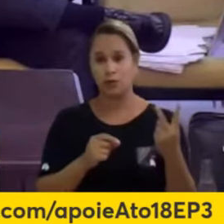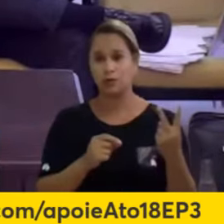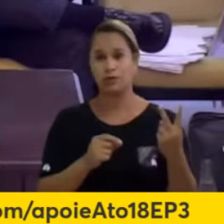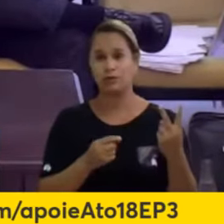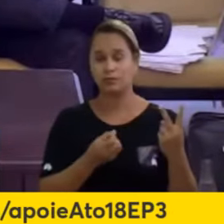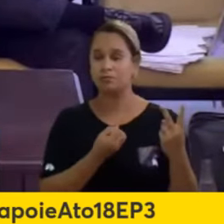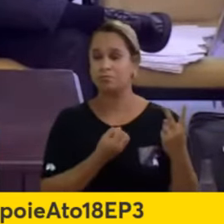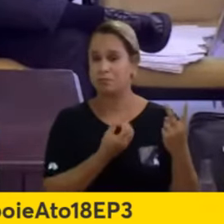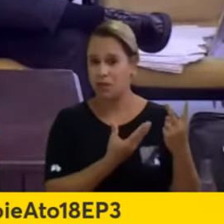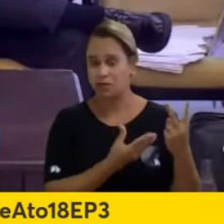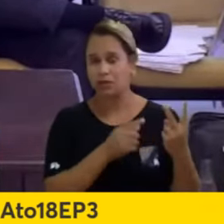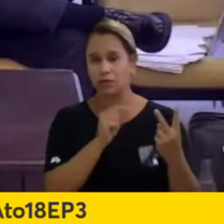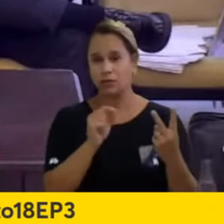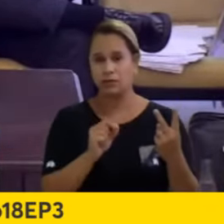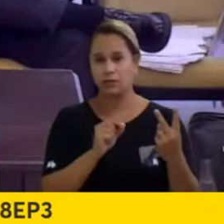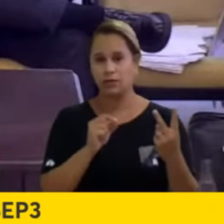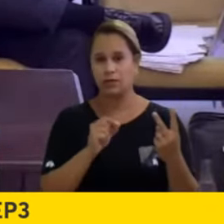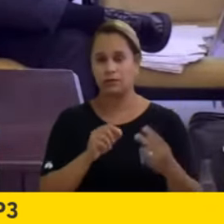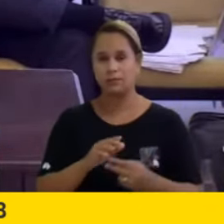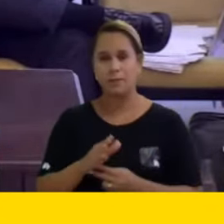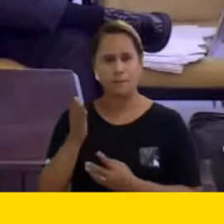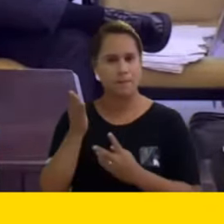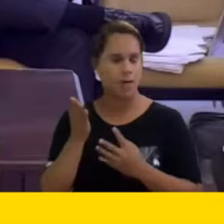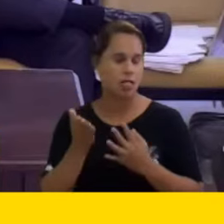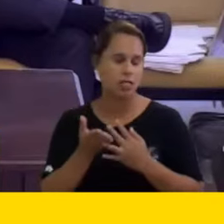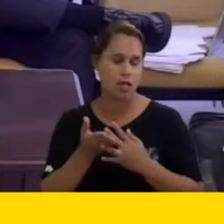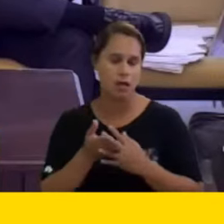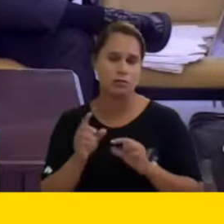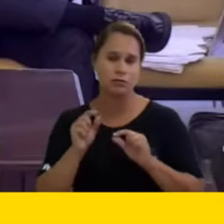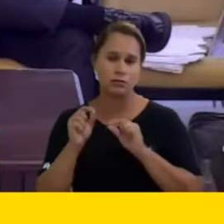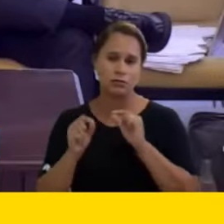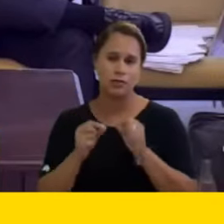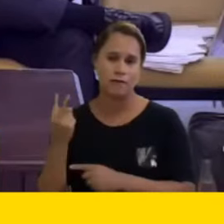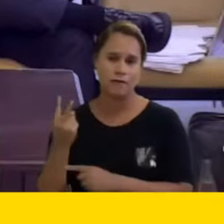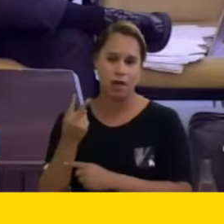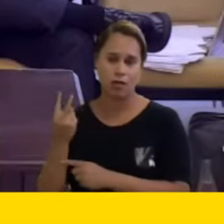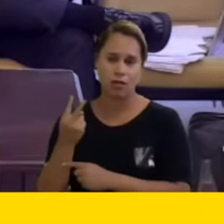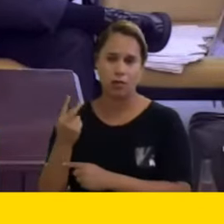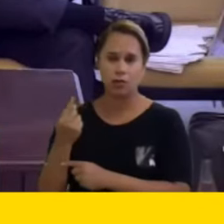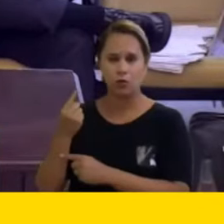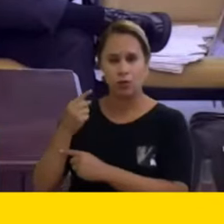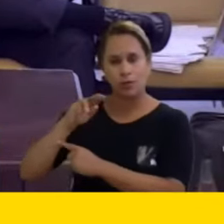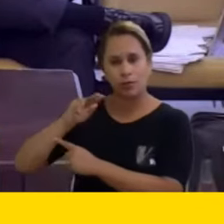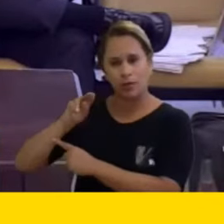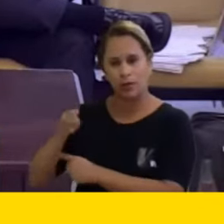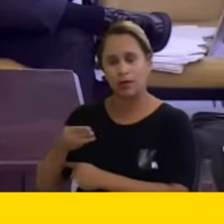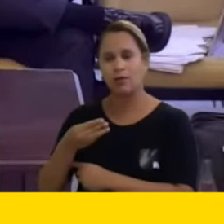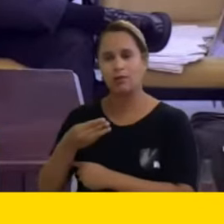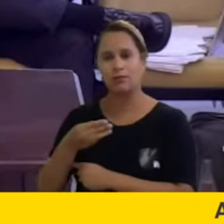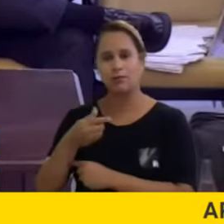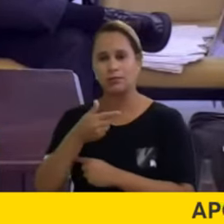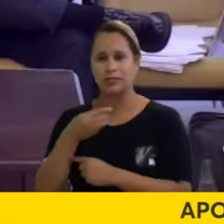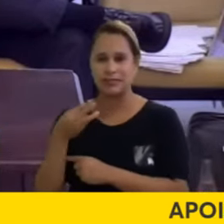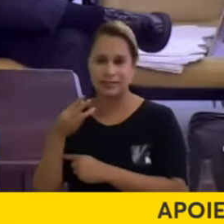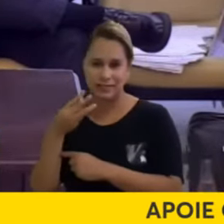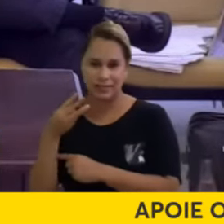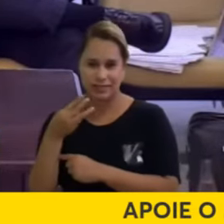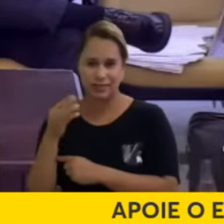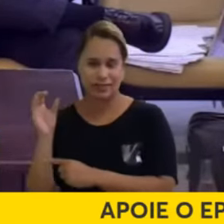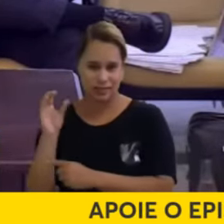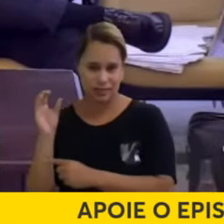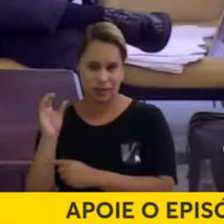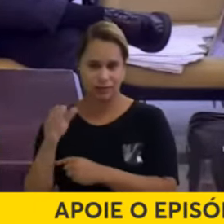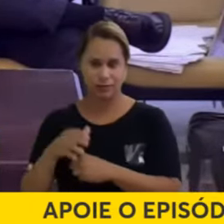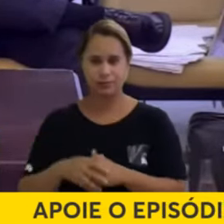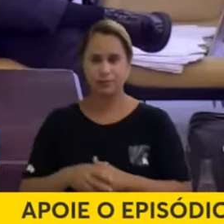seria 1.18.07 7630 diz no acordo homologado